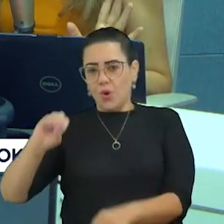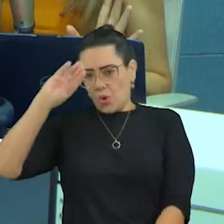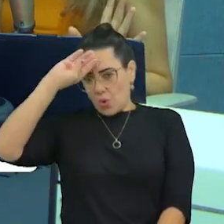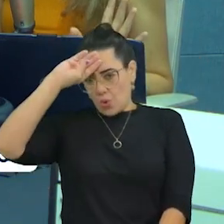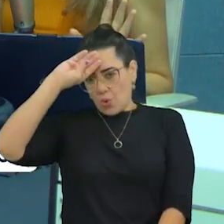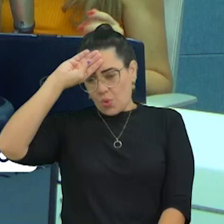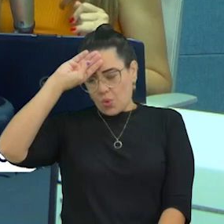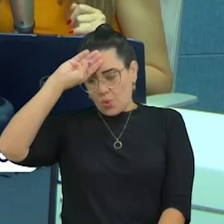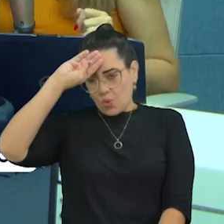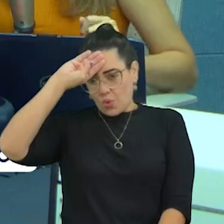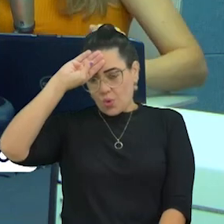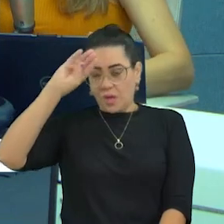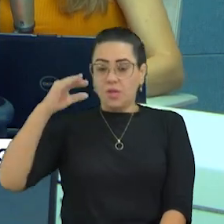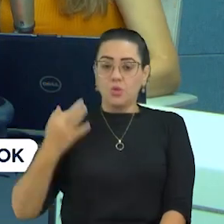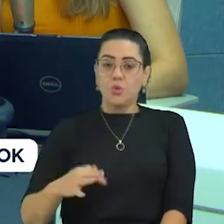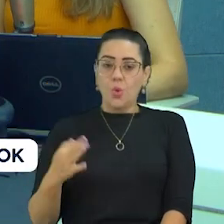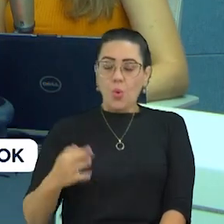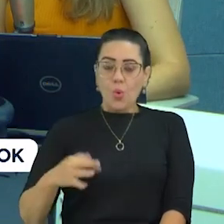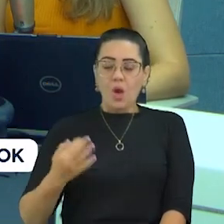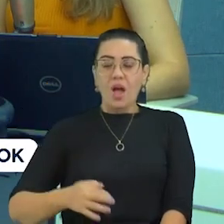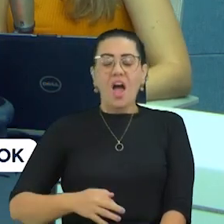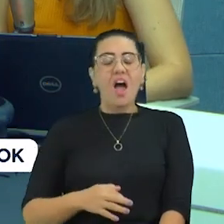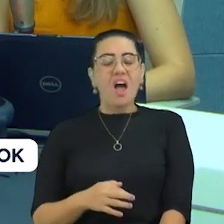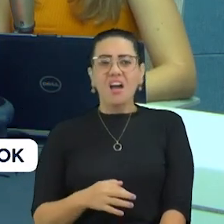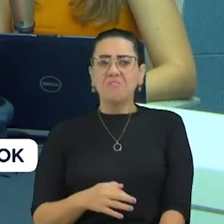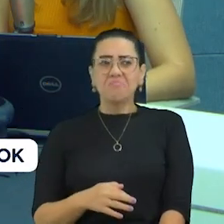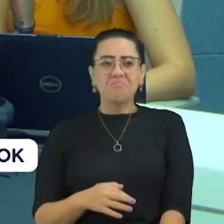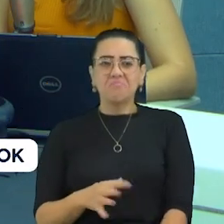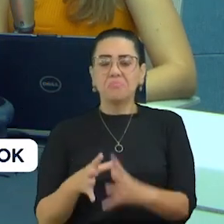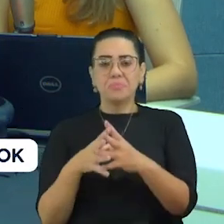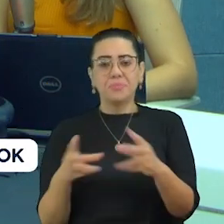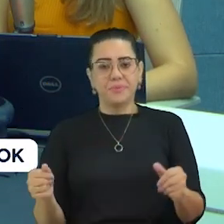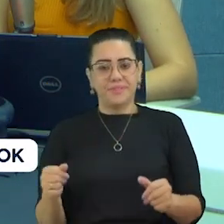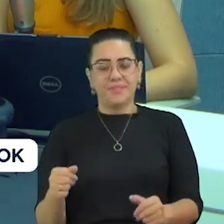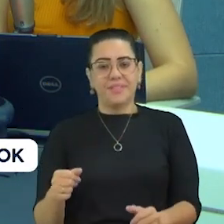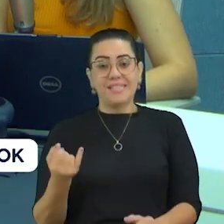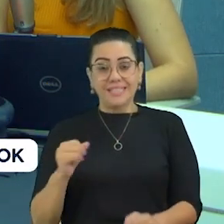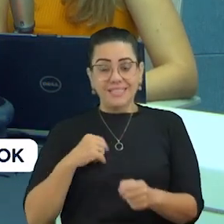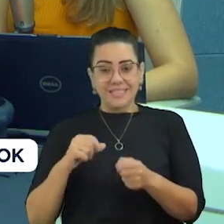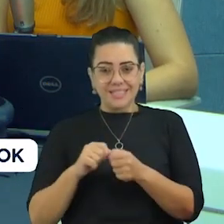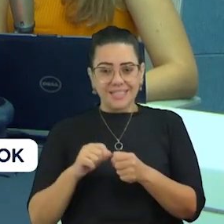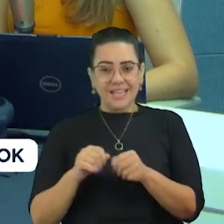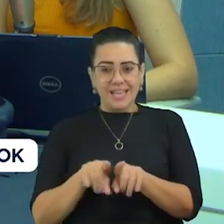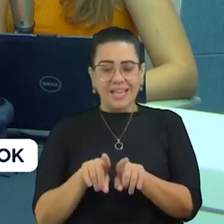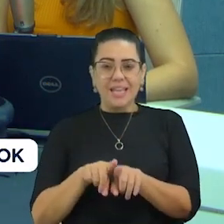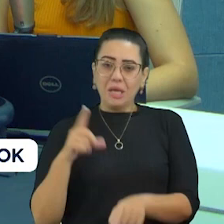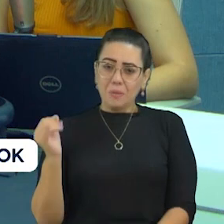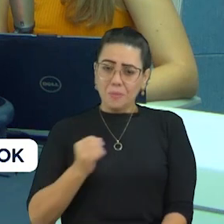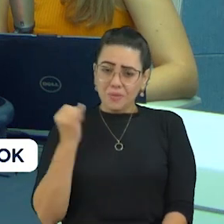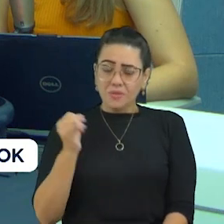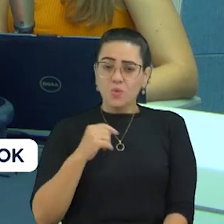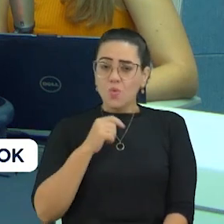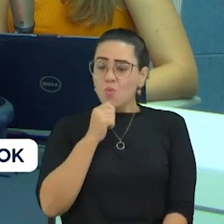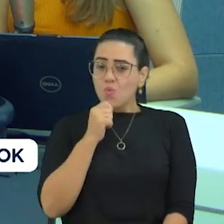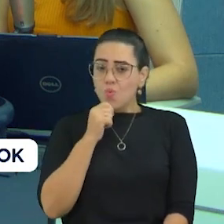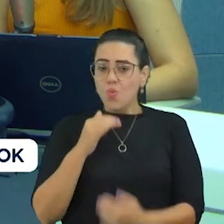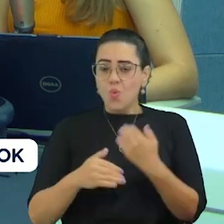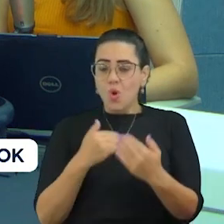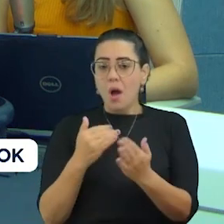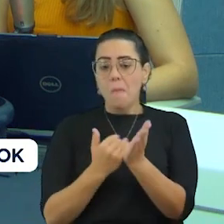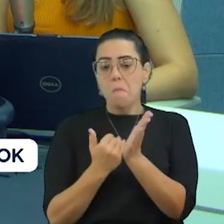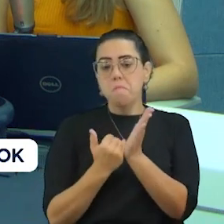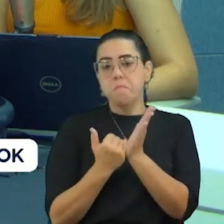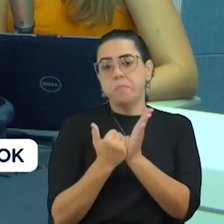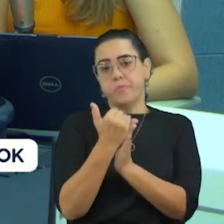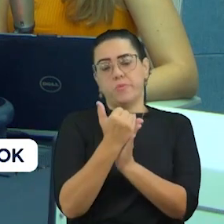para passar a dor. Passa a dor, eu acho que resolveu o problema. Na verdade, a infecção está lá e ela pode aumentar